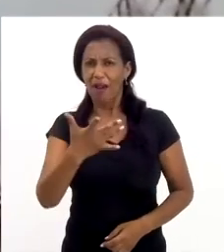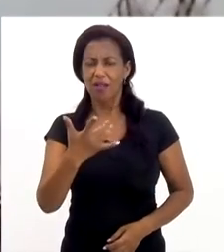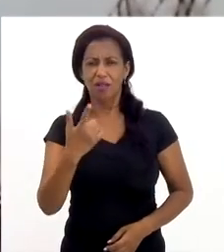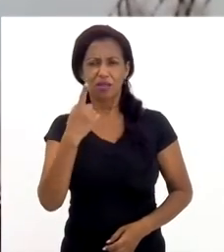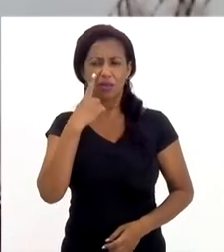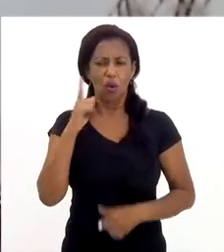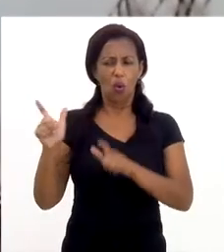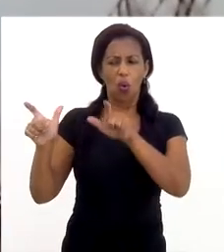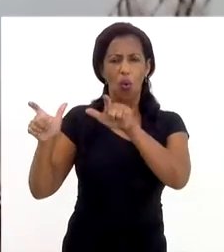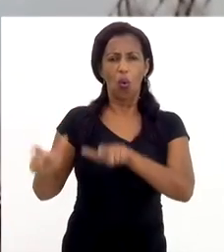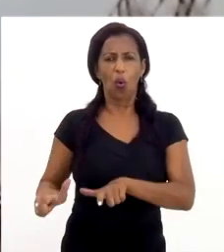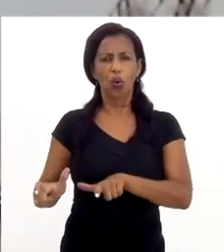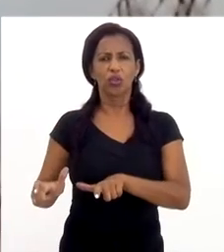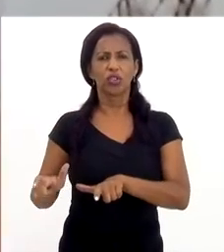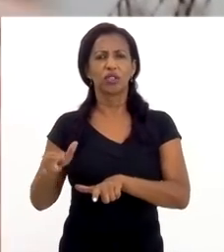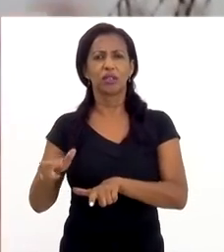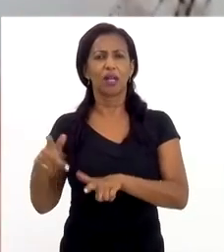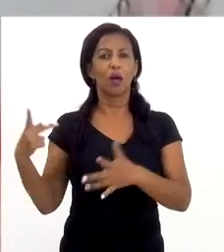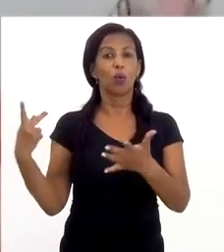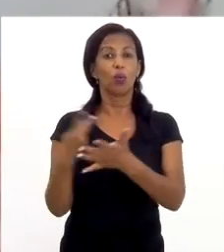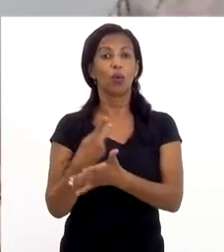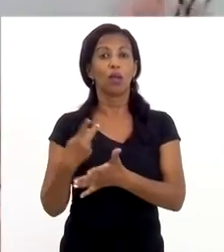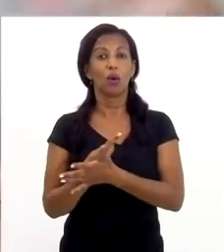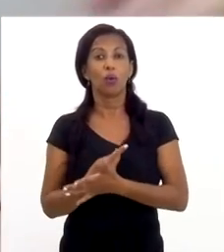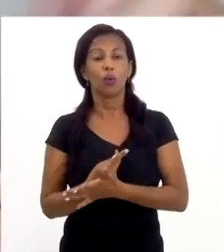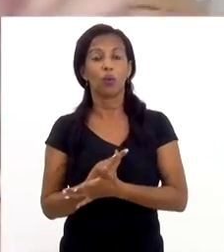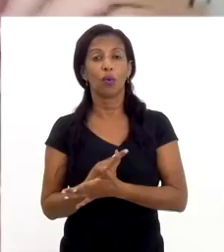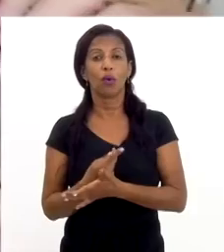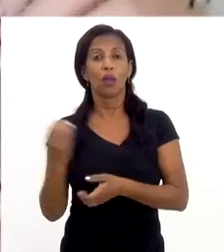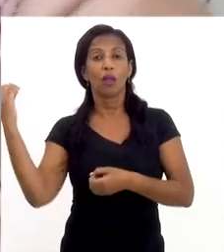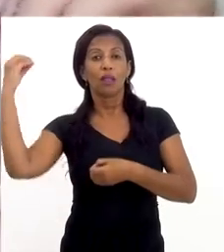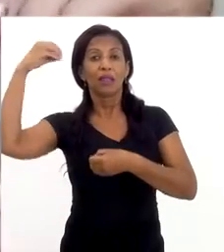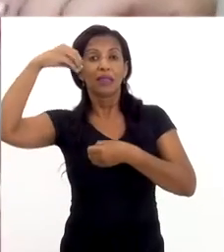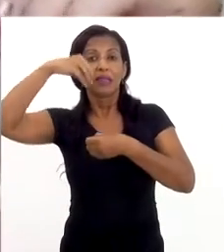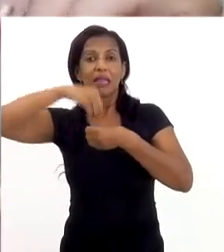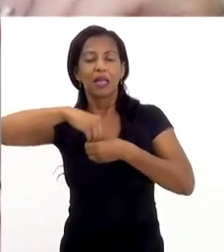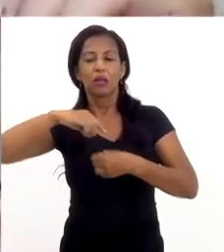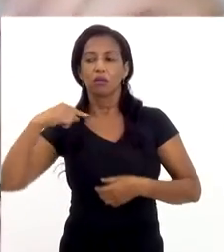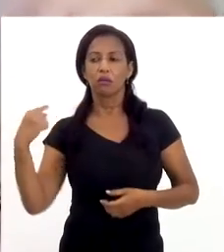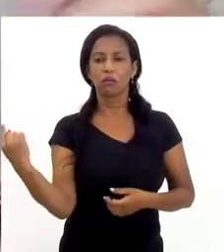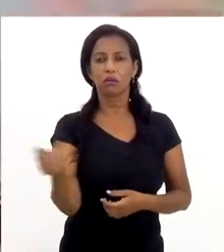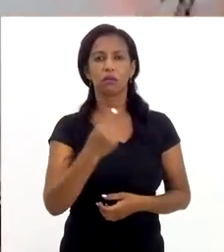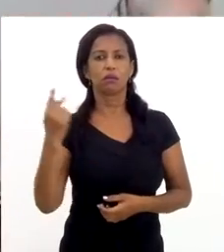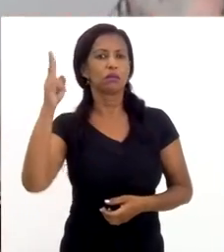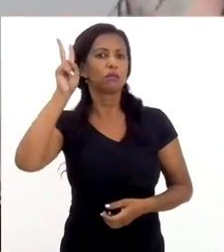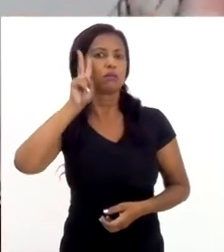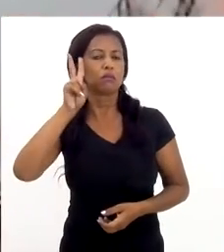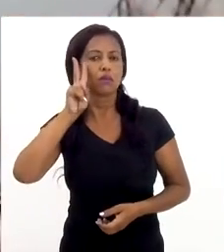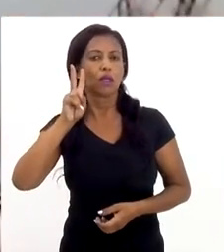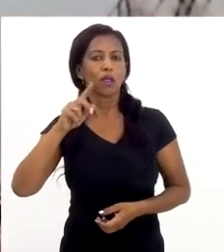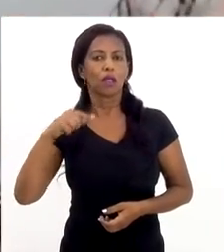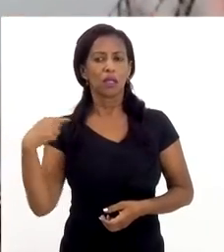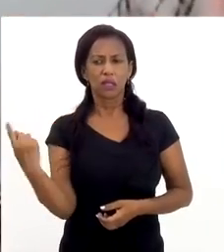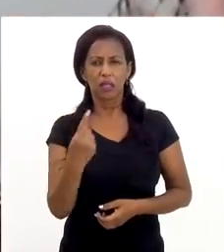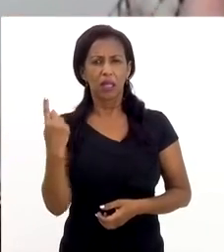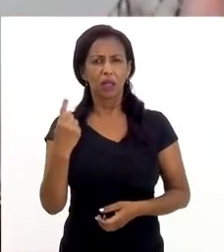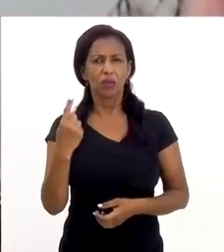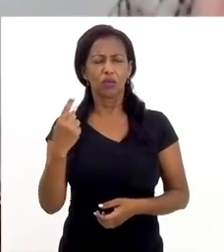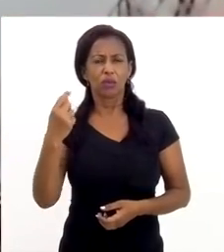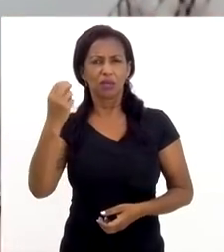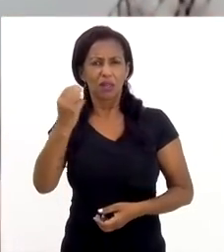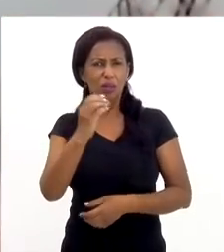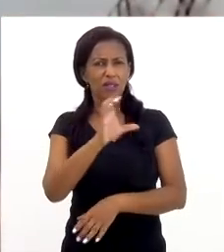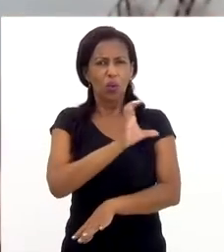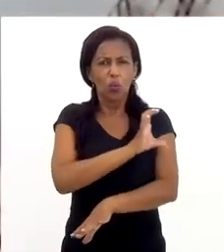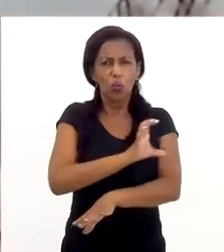fácil detectar onde é que está o erro né dentro dessa nossa história dentro